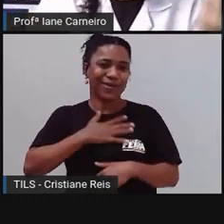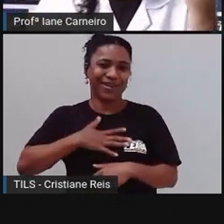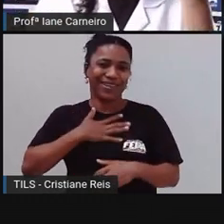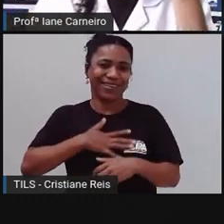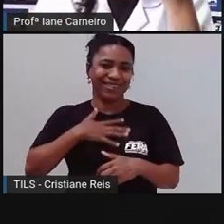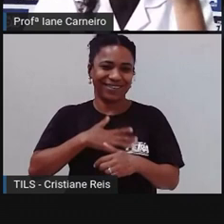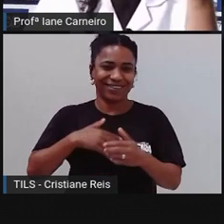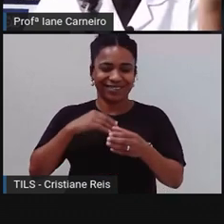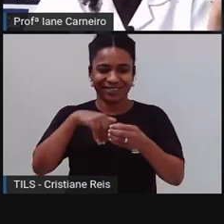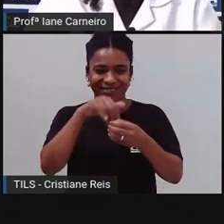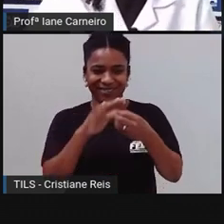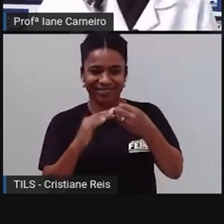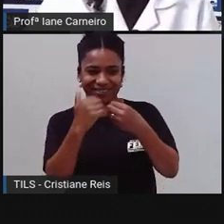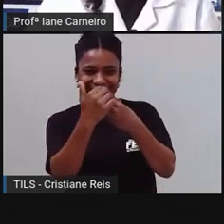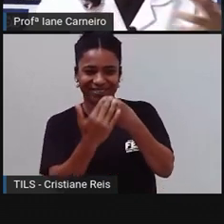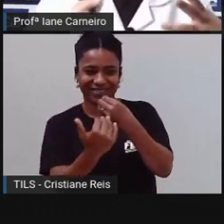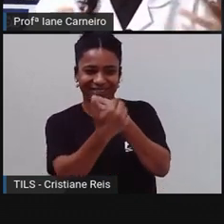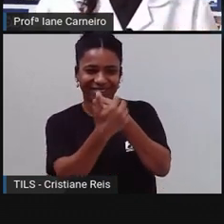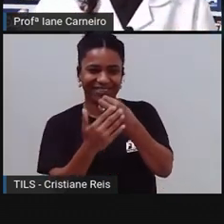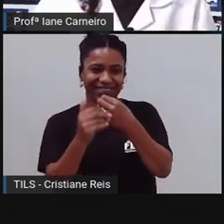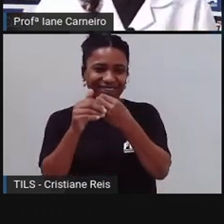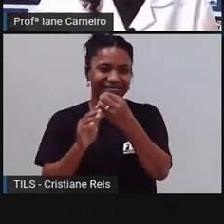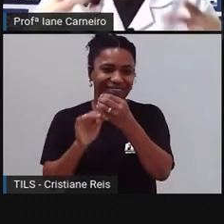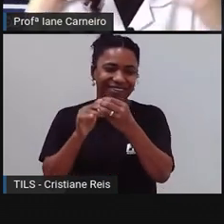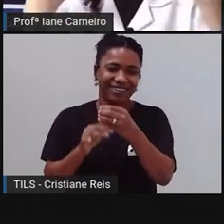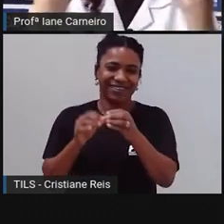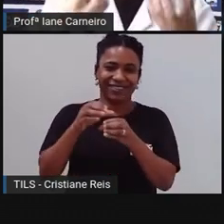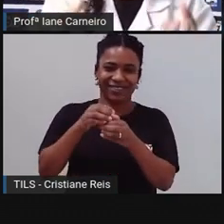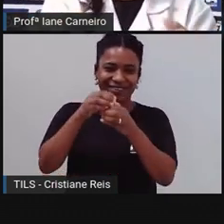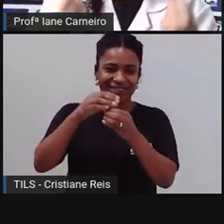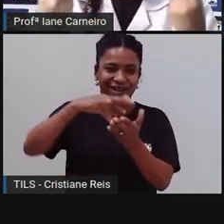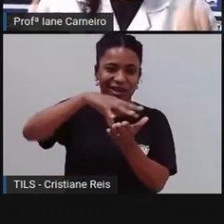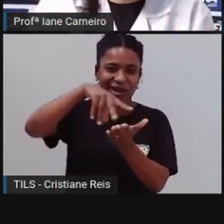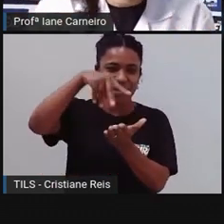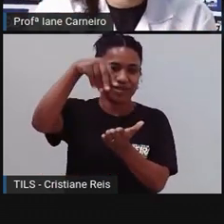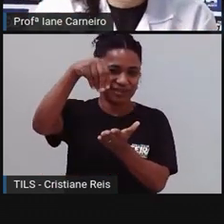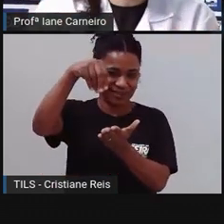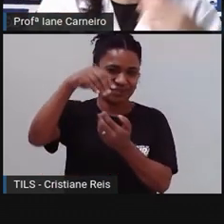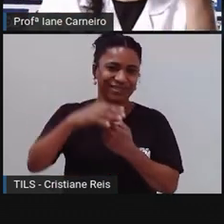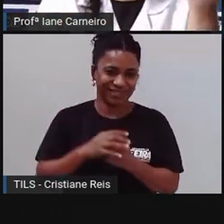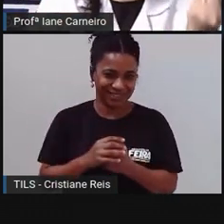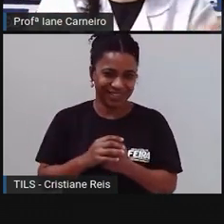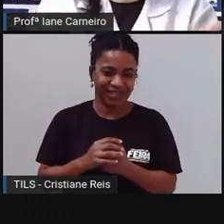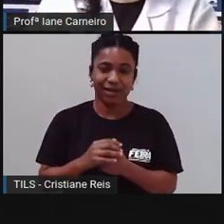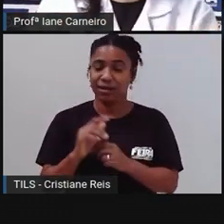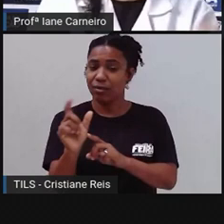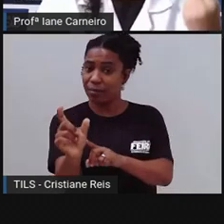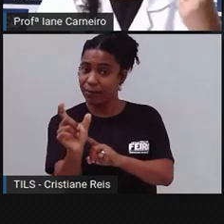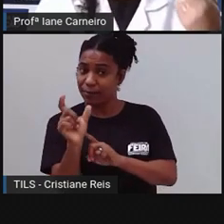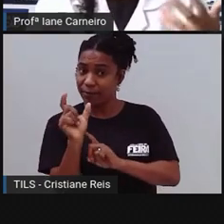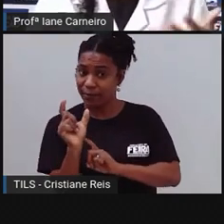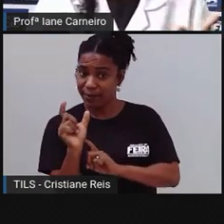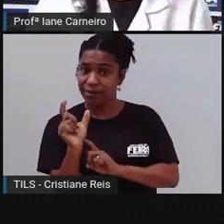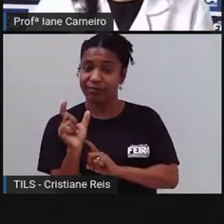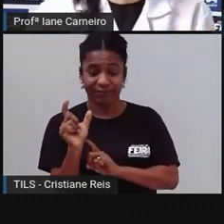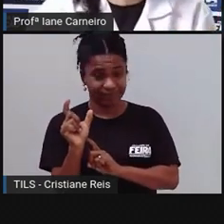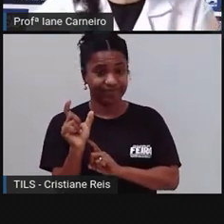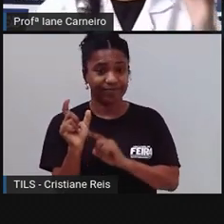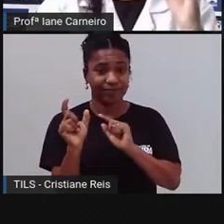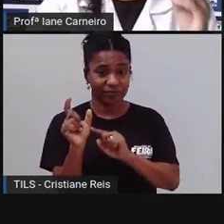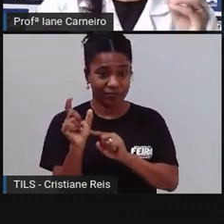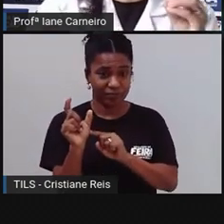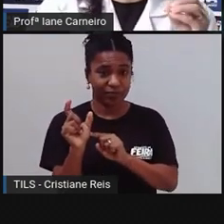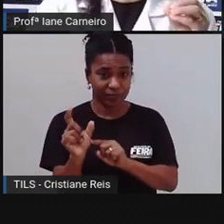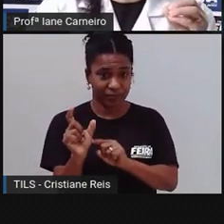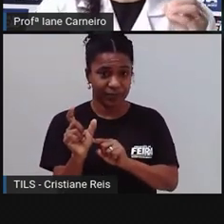vimos que o termo correto não é lixo, a palavra correta, né, o termo correto, mas apropriado não é lixo.